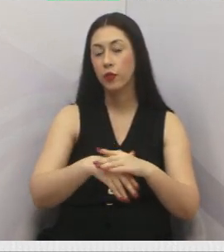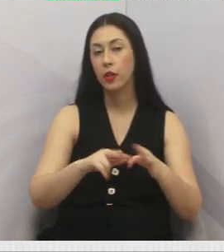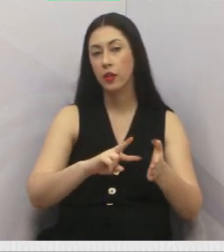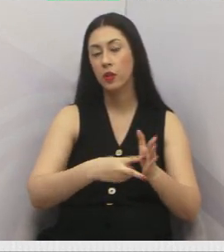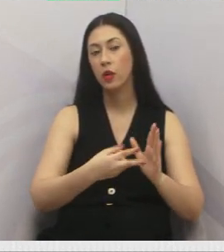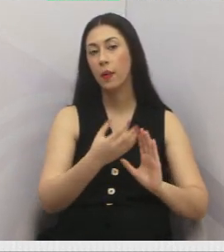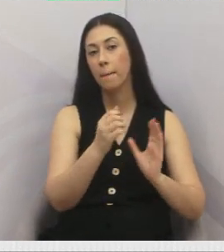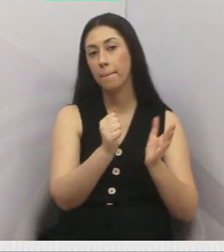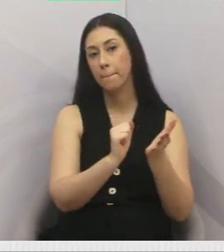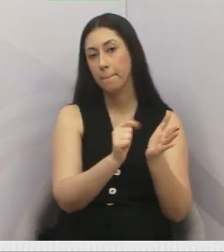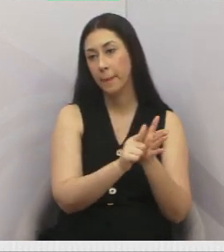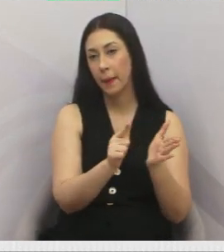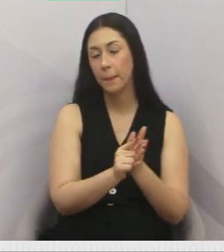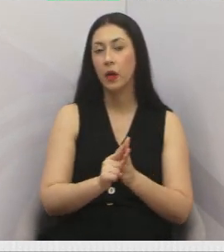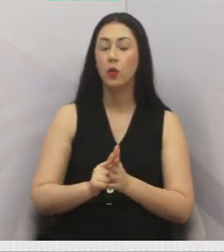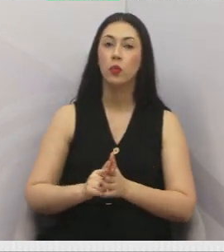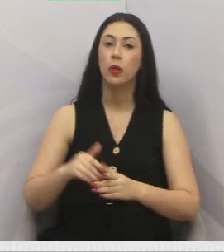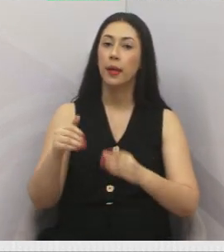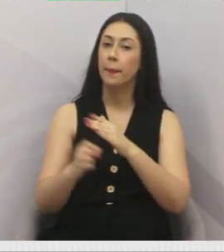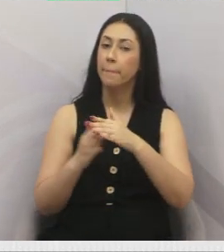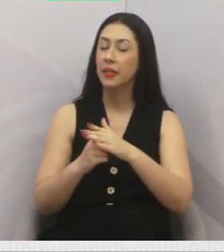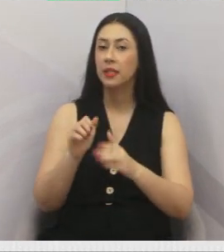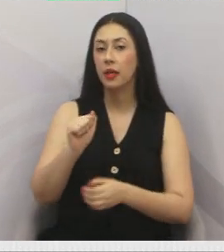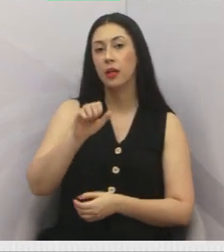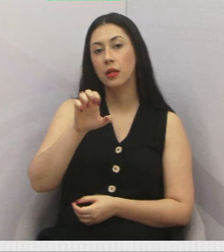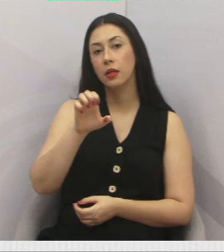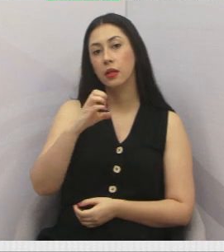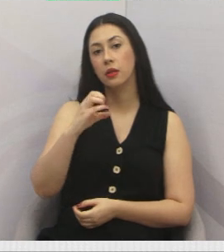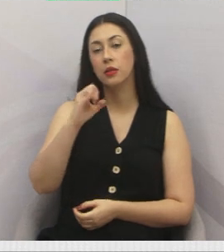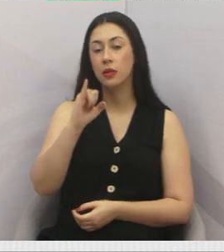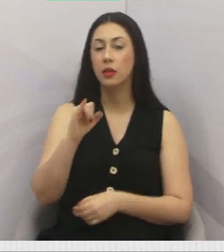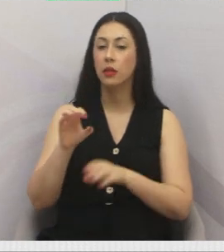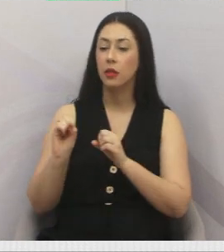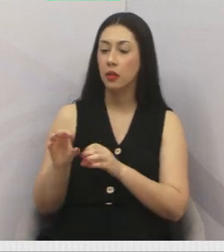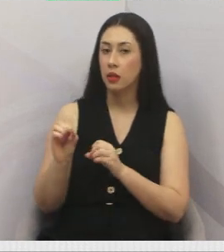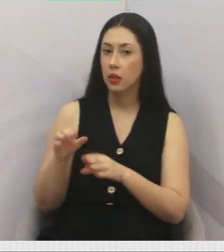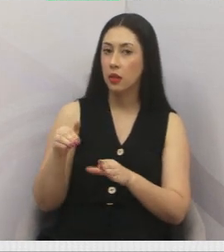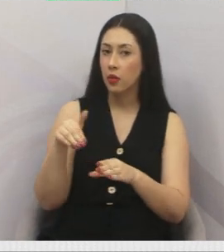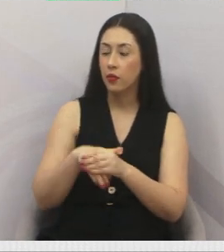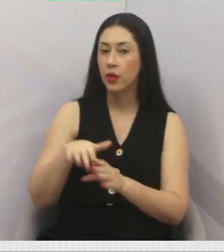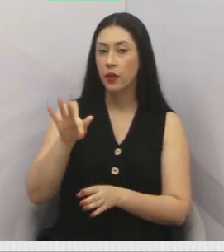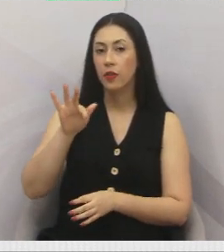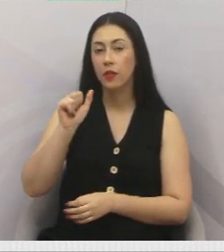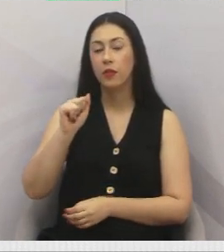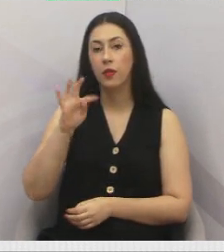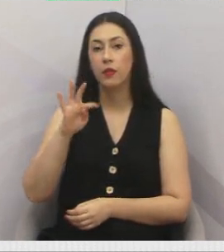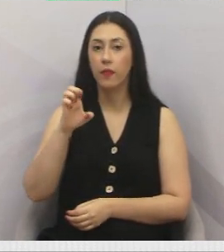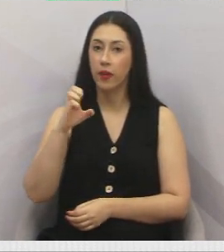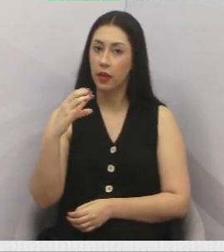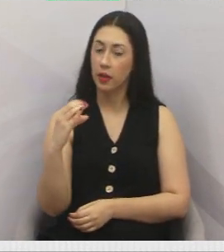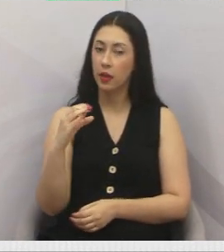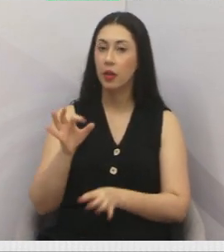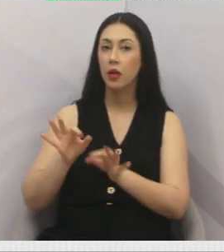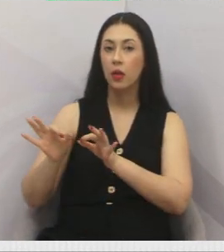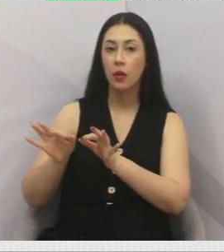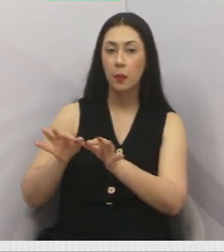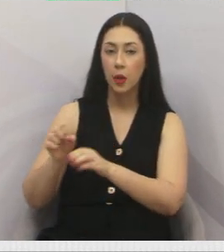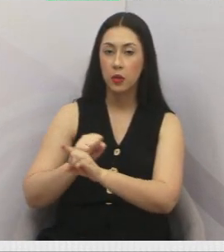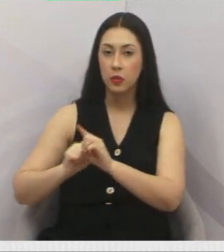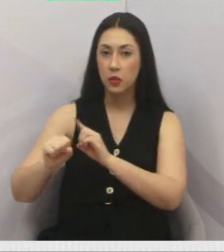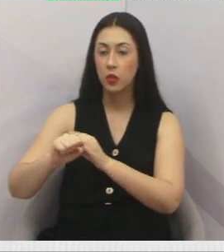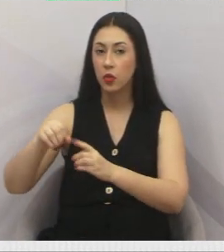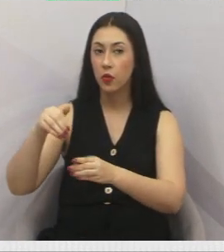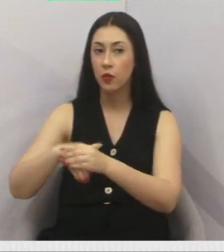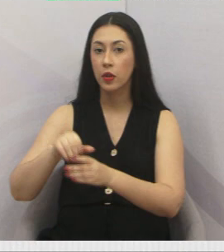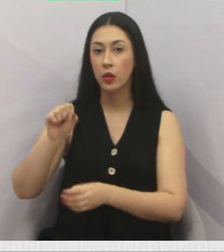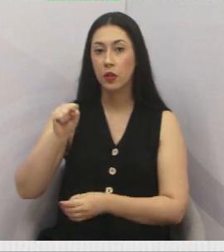Segmento Empresas, ACI Jacareí. Segmento Entidades Acadêmicas, um voto FATEC Jacareí. Segmento Organização da Sociedade Civil, um